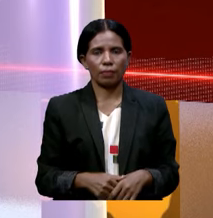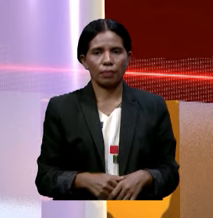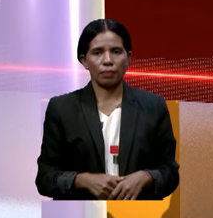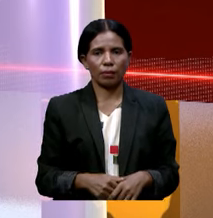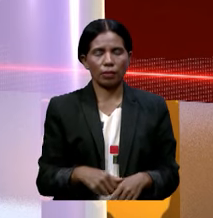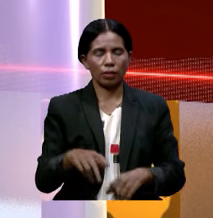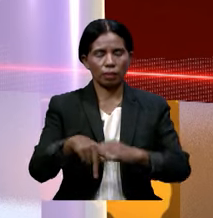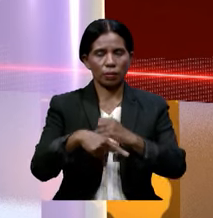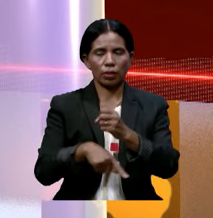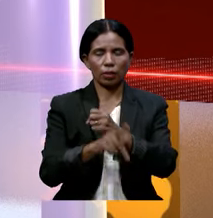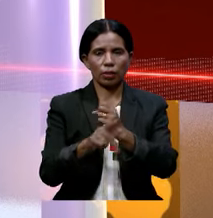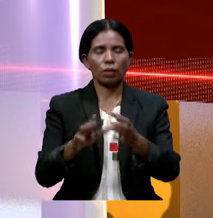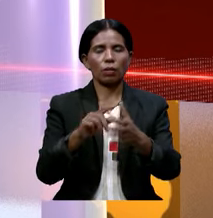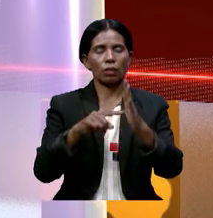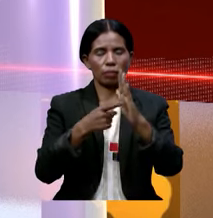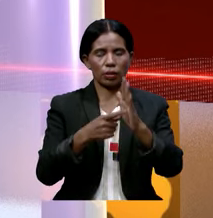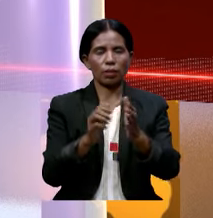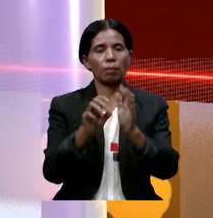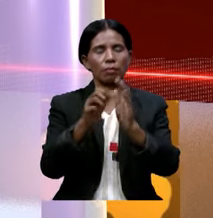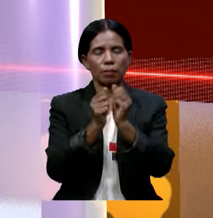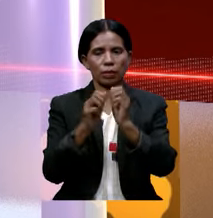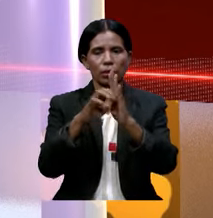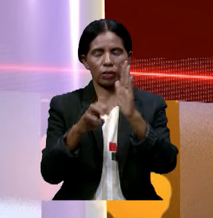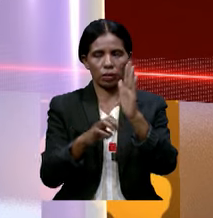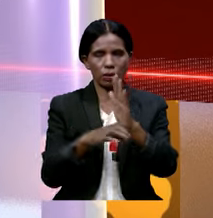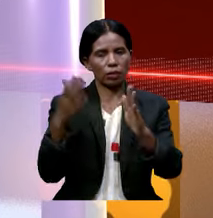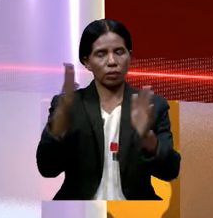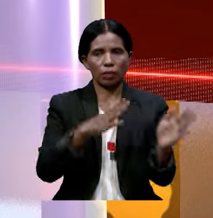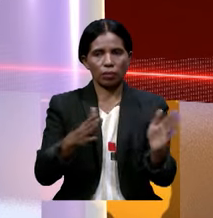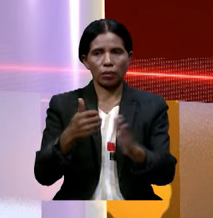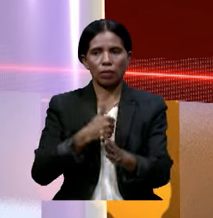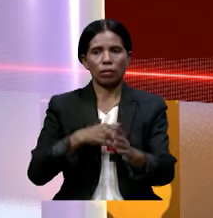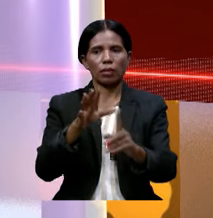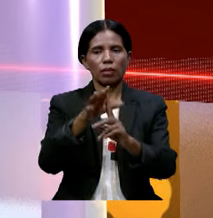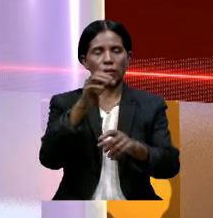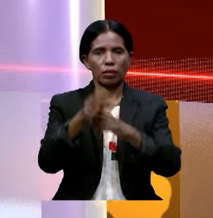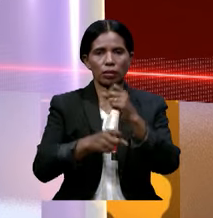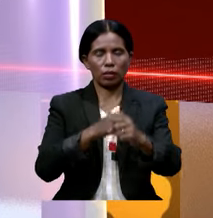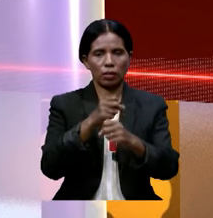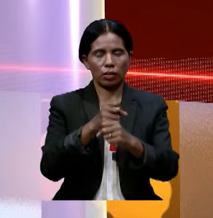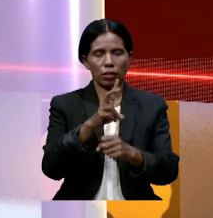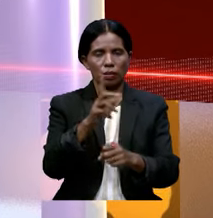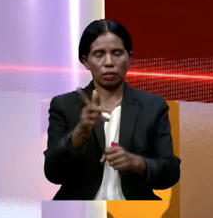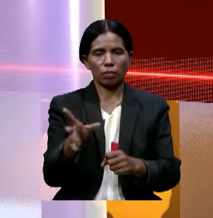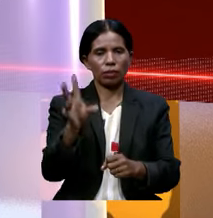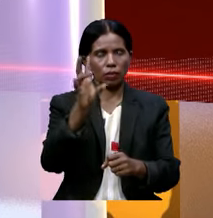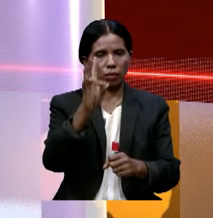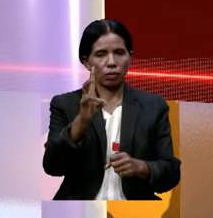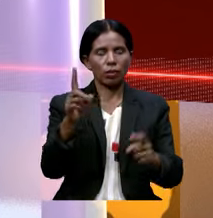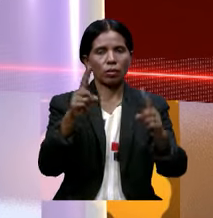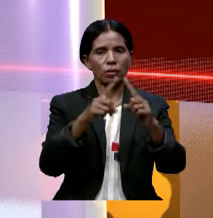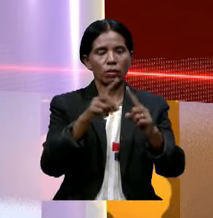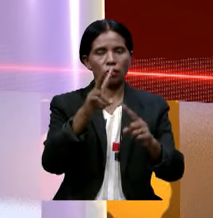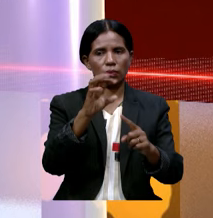Partir de conto começa a meter estrutura e a base ou de preparar belo estante na Rio Rua, Rono Racen Rito, da Rio